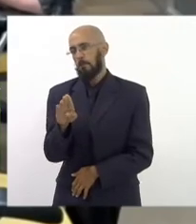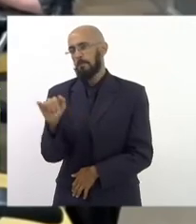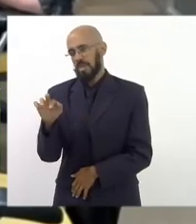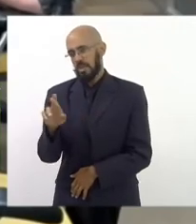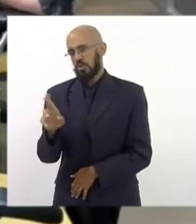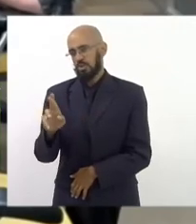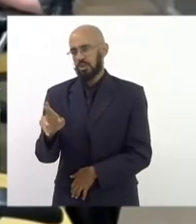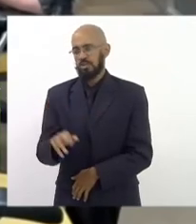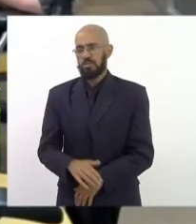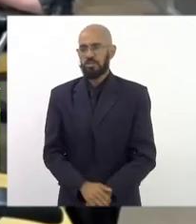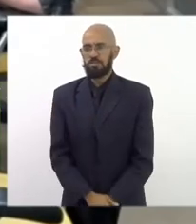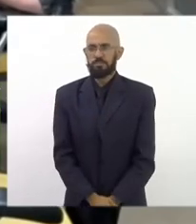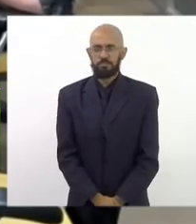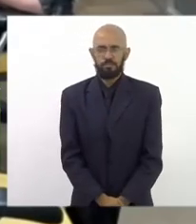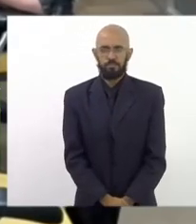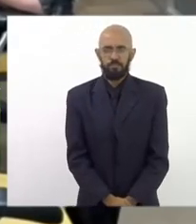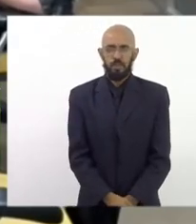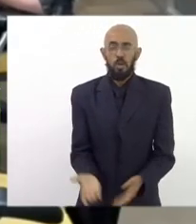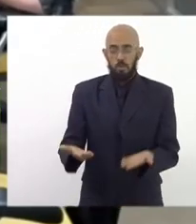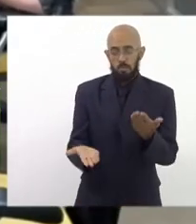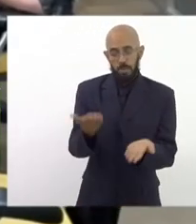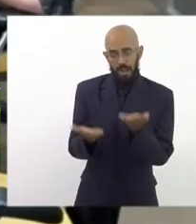o balanço foi encaminhado já